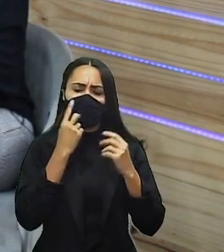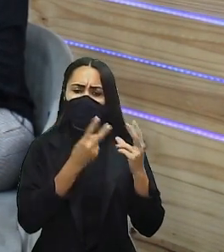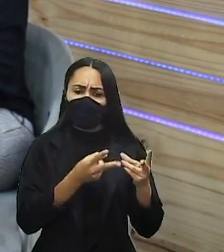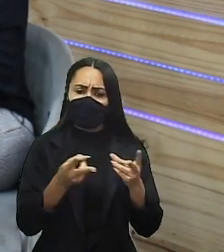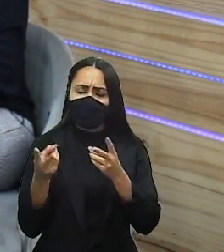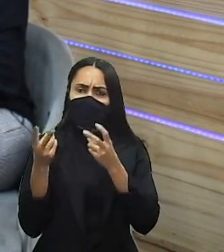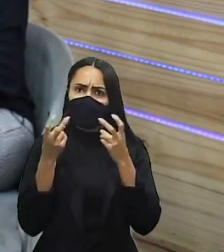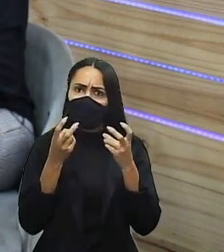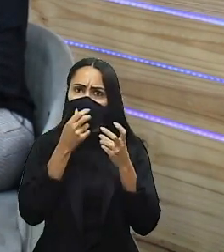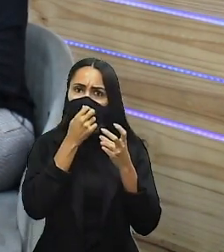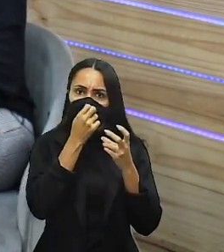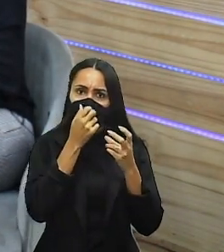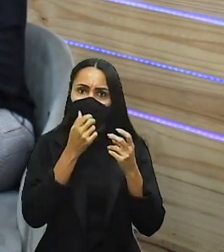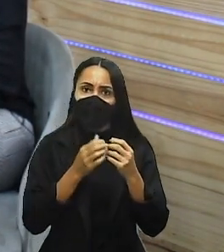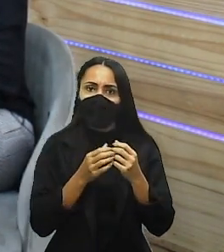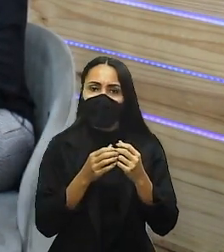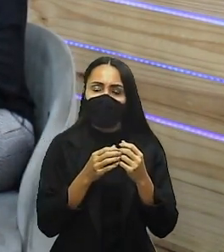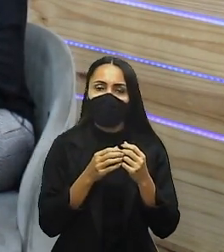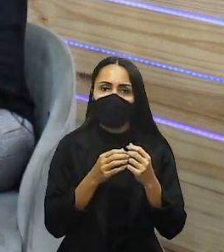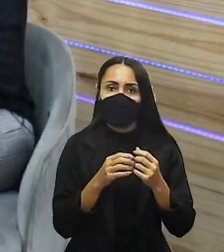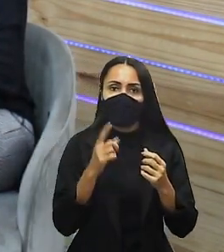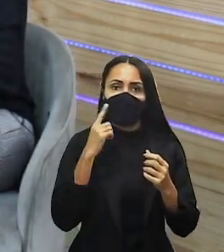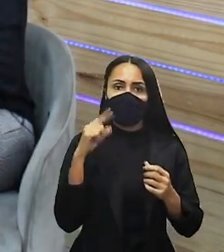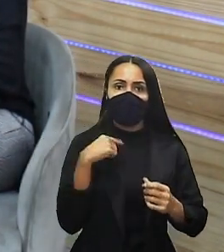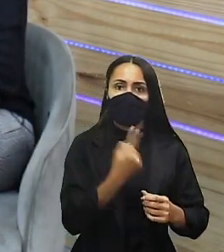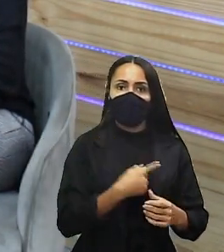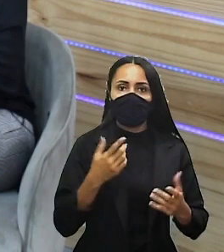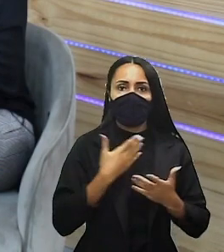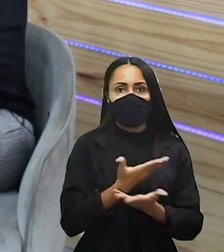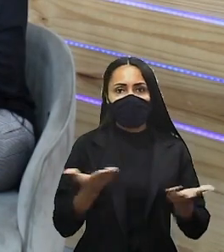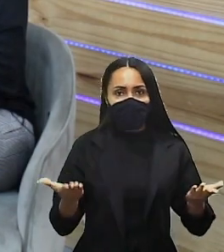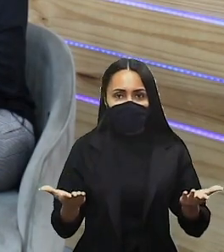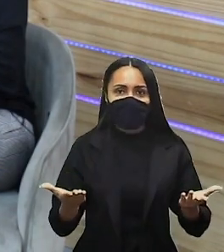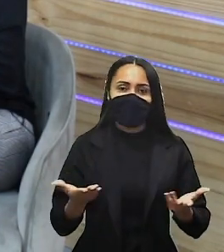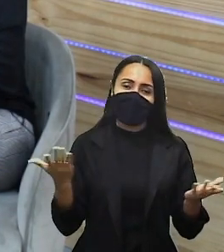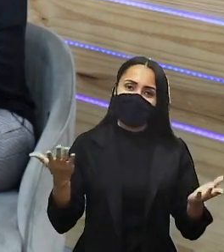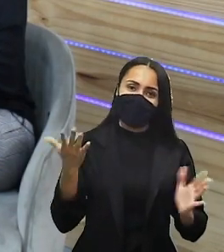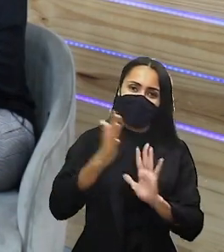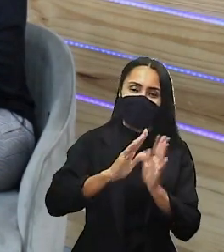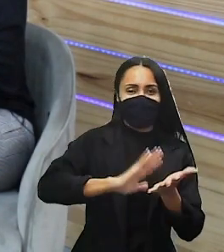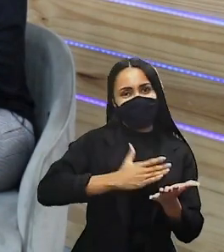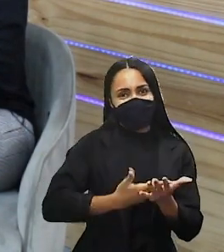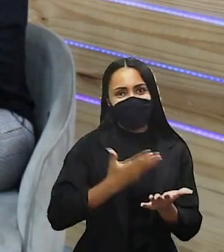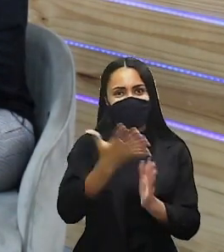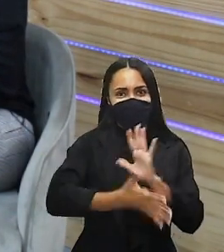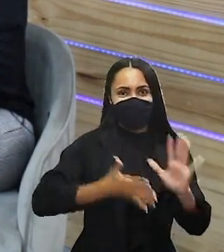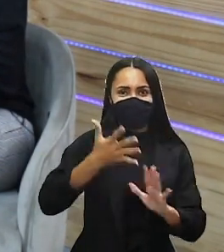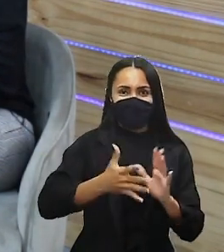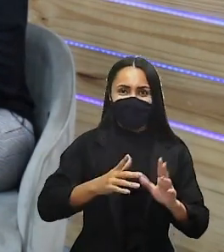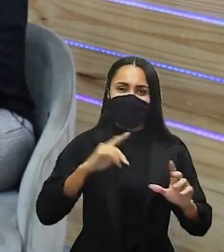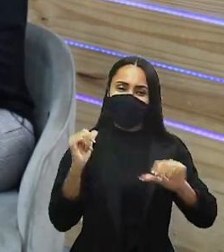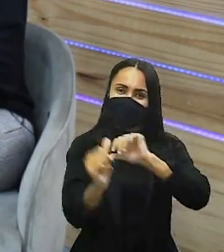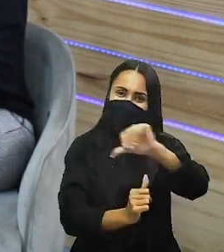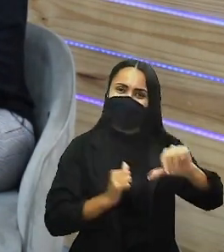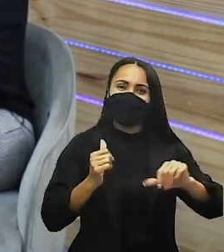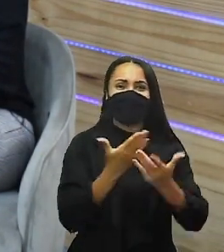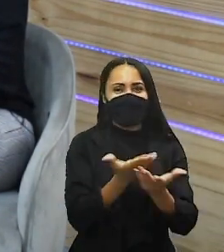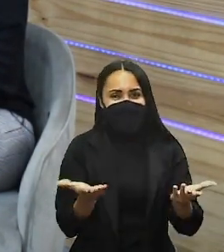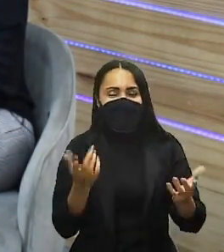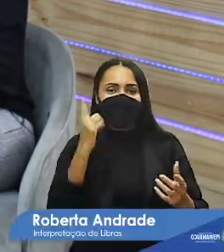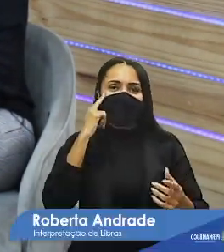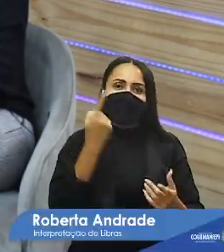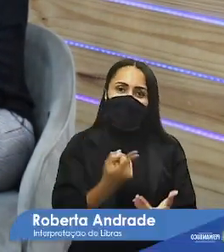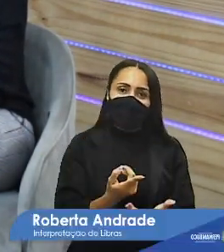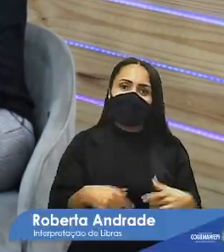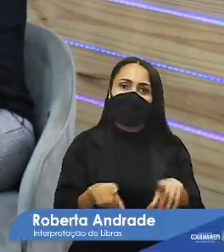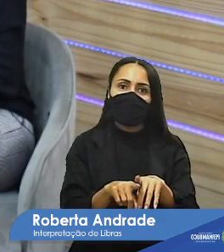né? Aí se sucedendo também as nossas queridas e indispensáveis intérpretes aí se trocando, se alternando, a gente vai vendo